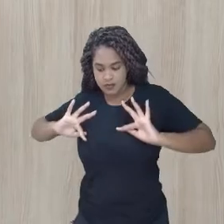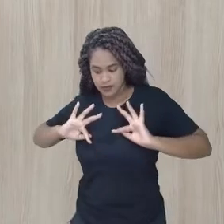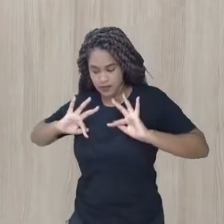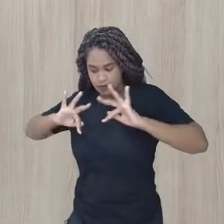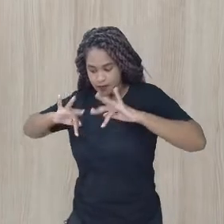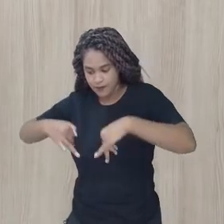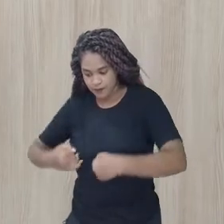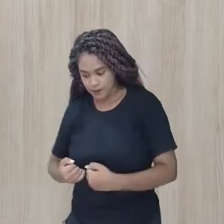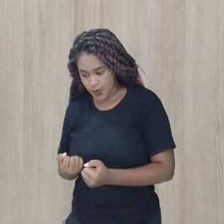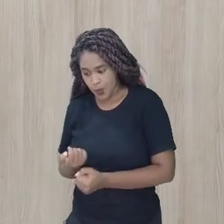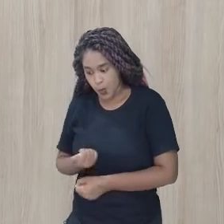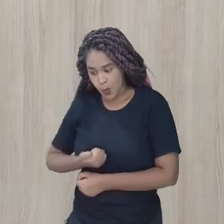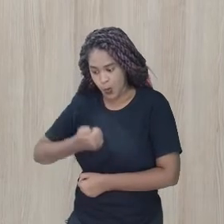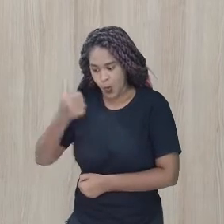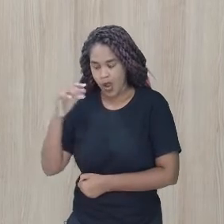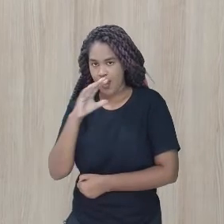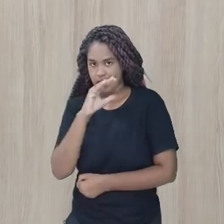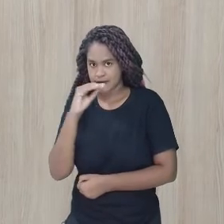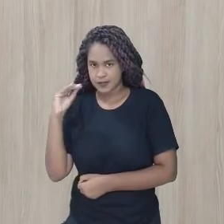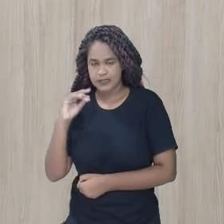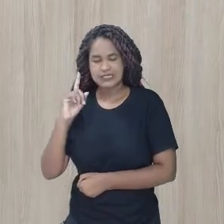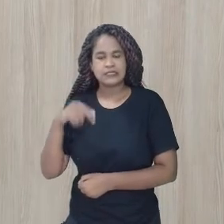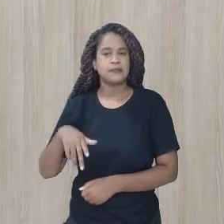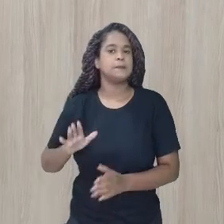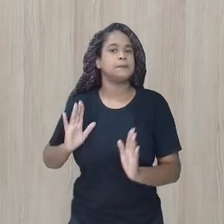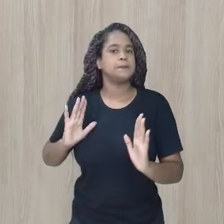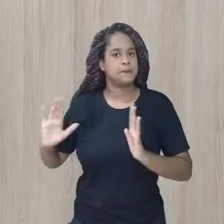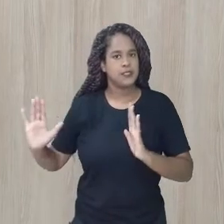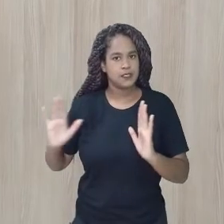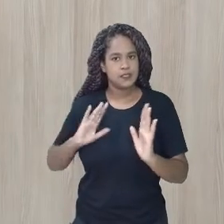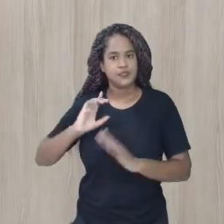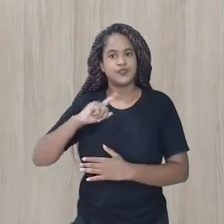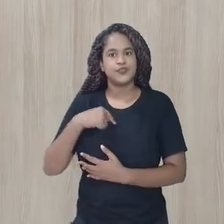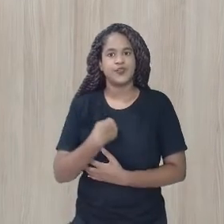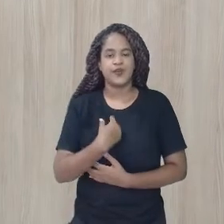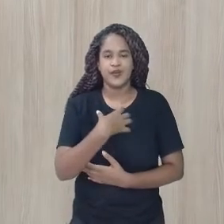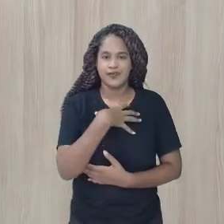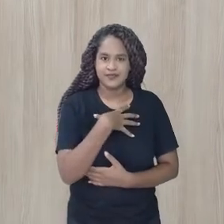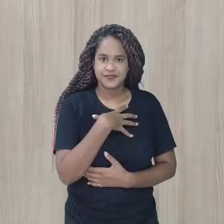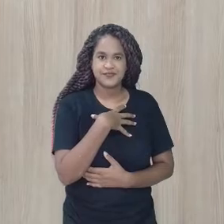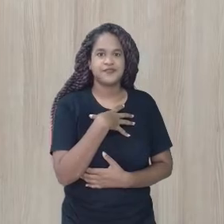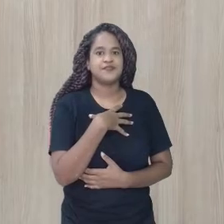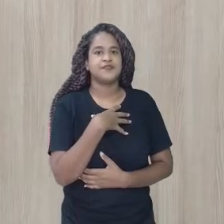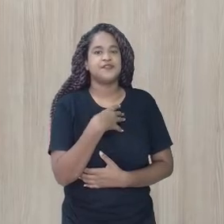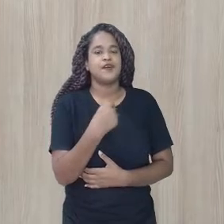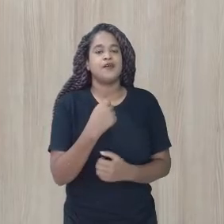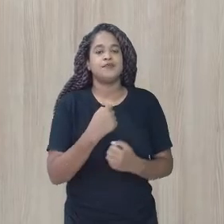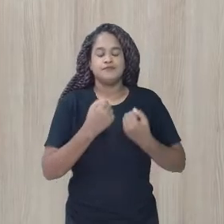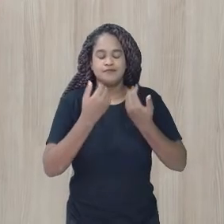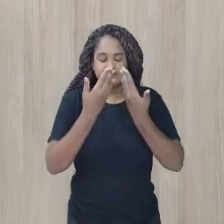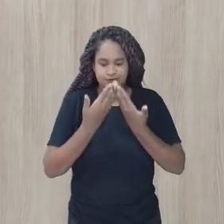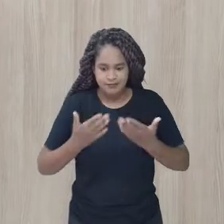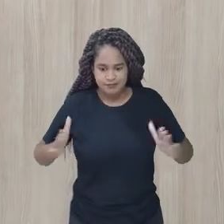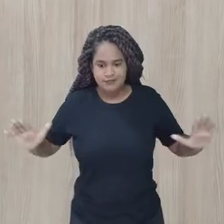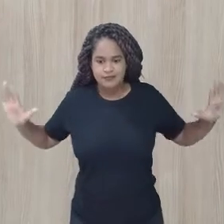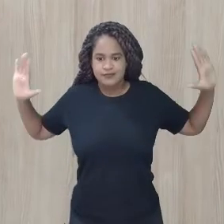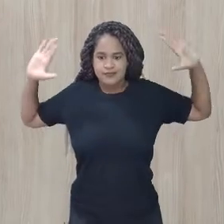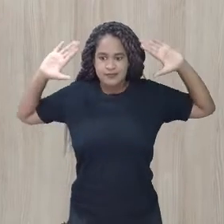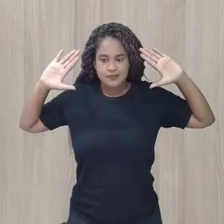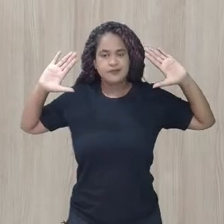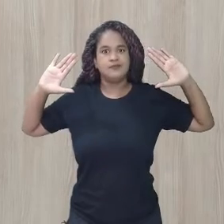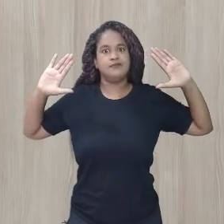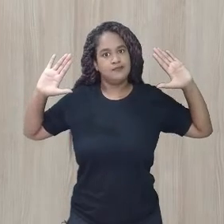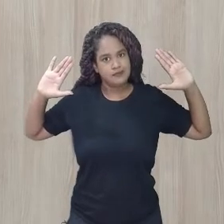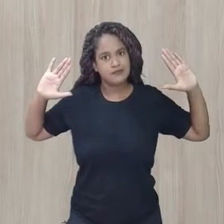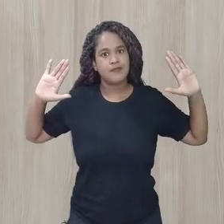pré-adolescência, adolescência, é a fase que os nossos filhos e filhas florescem, não é? É uma